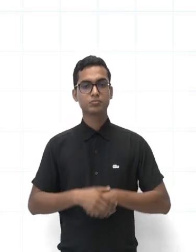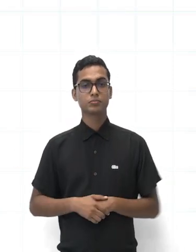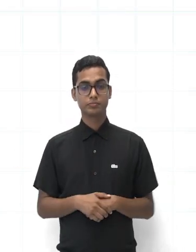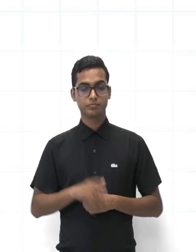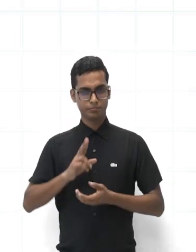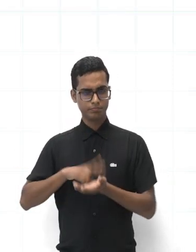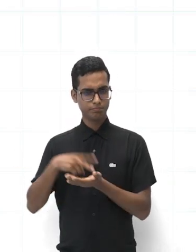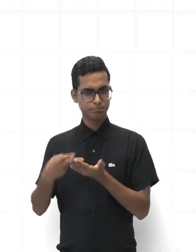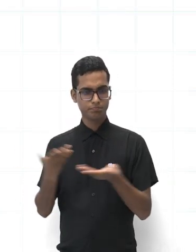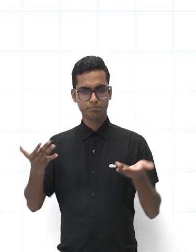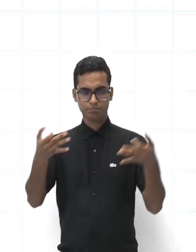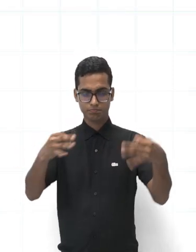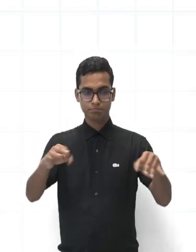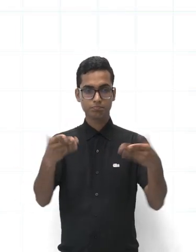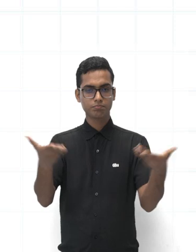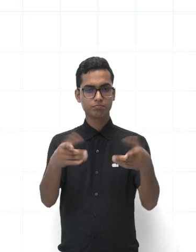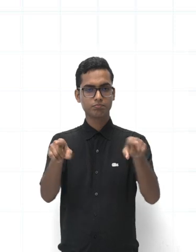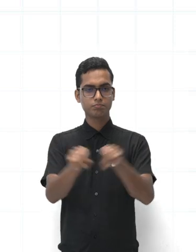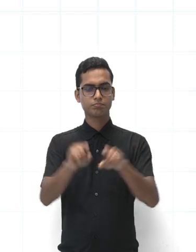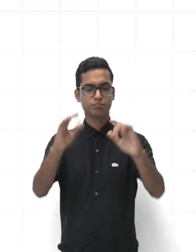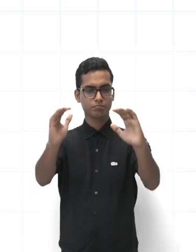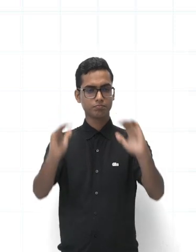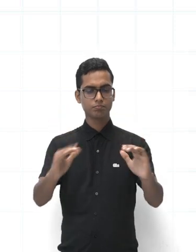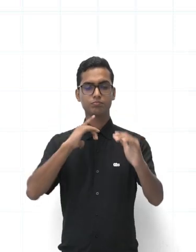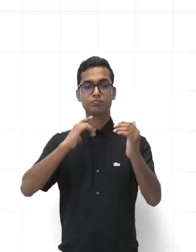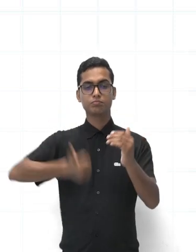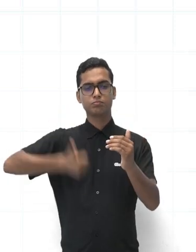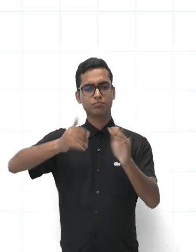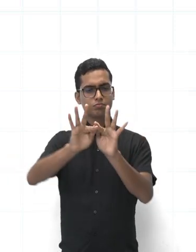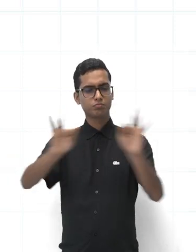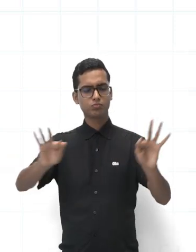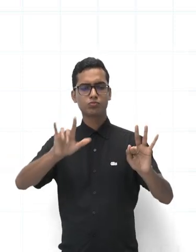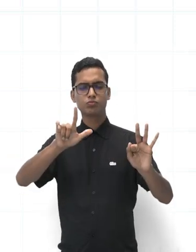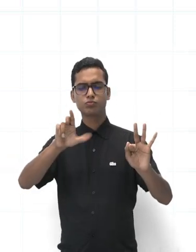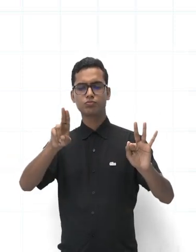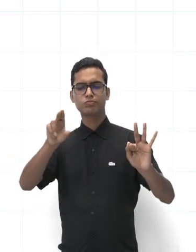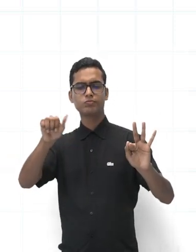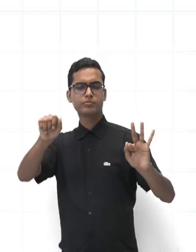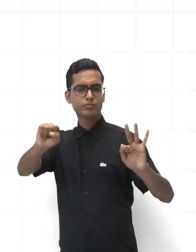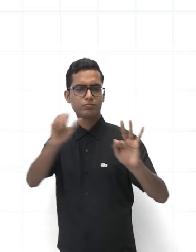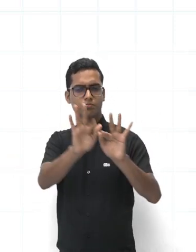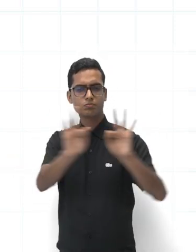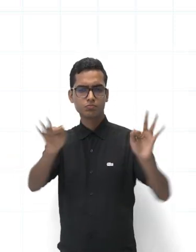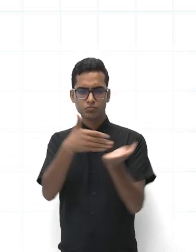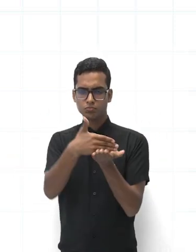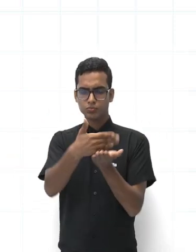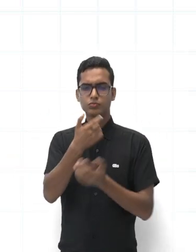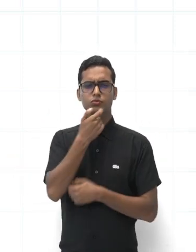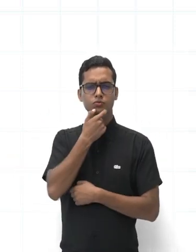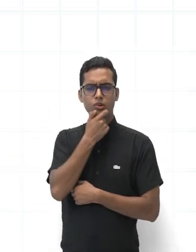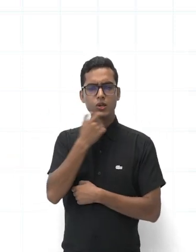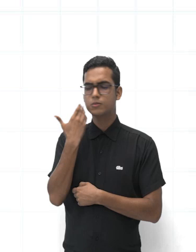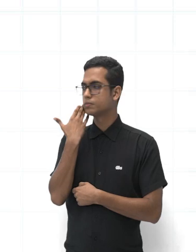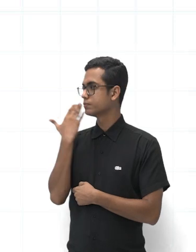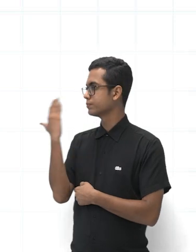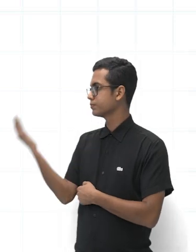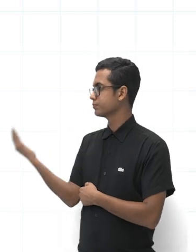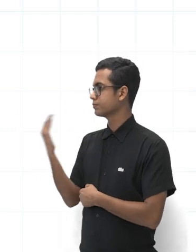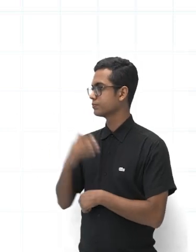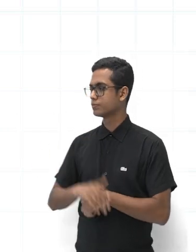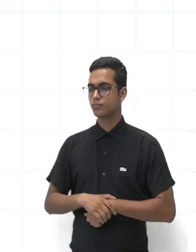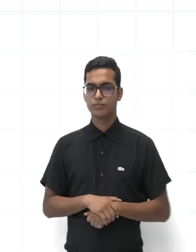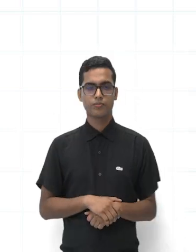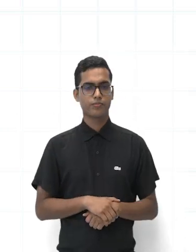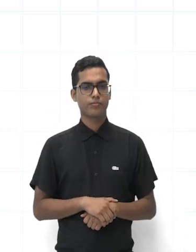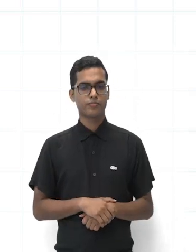E tem aqui, good afternoon, may I come in? Good afternoon, may I come in? E aí que